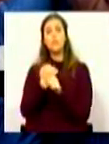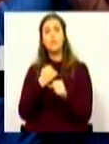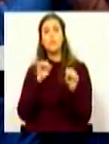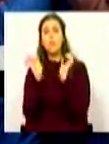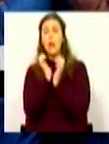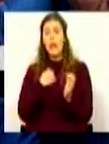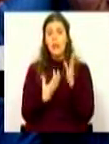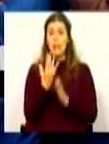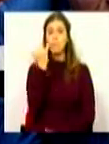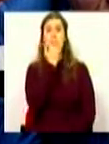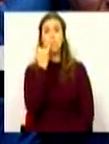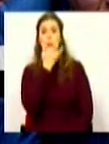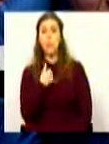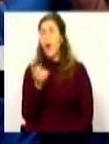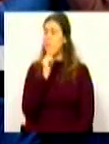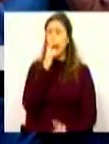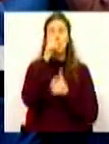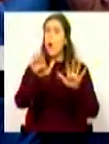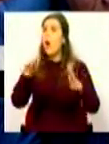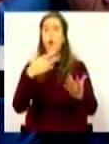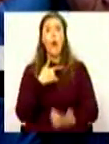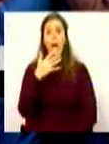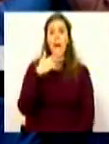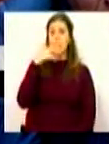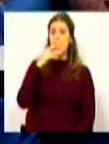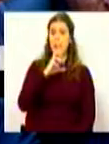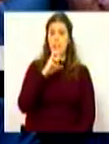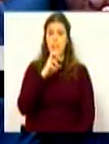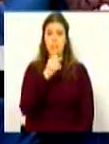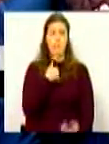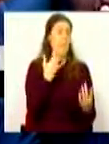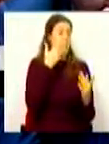criámos um simulador o que permite a qualquer pessoa, tenha 38,